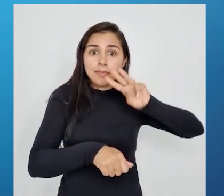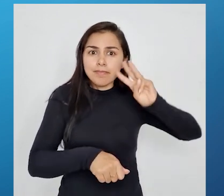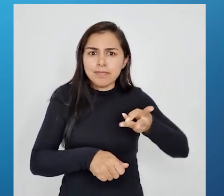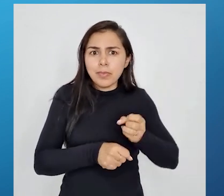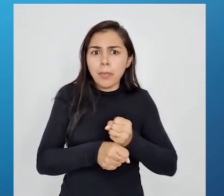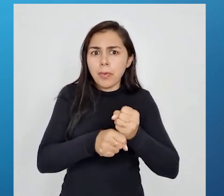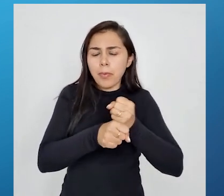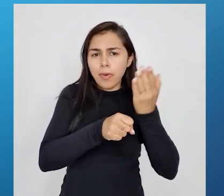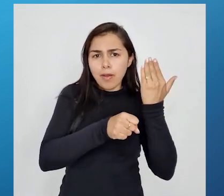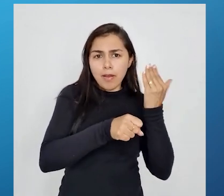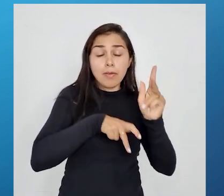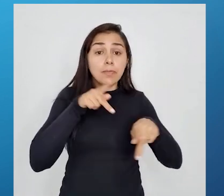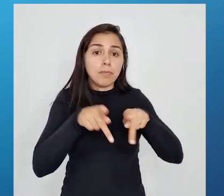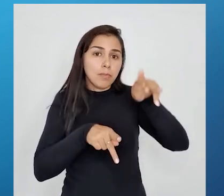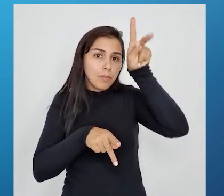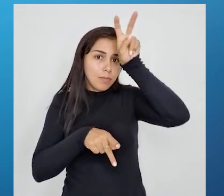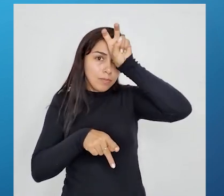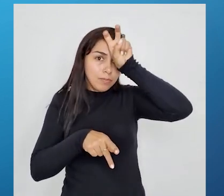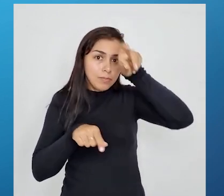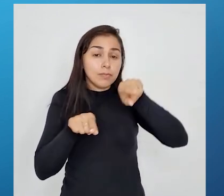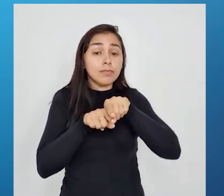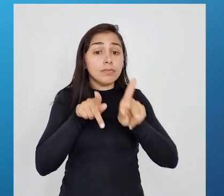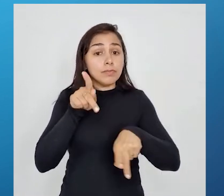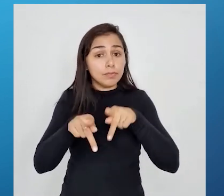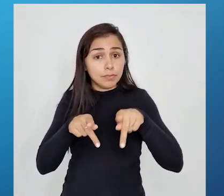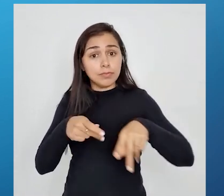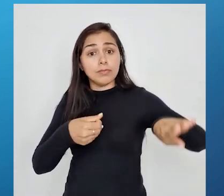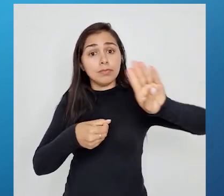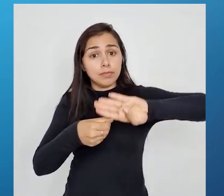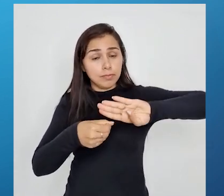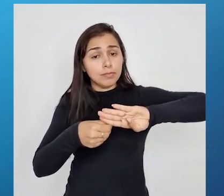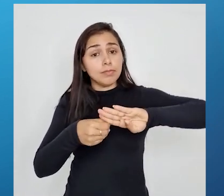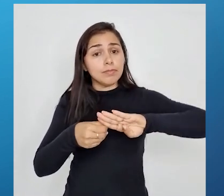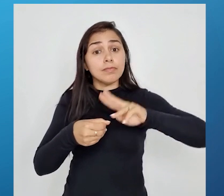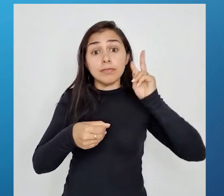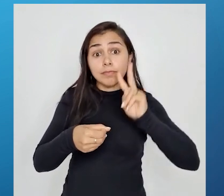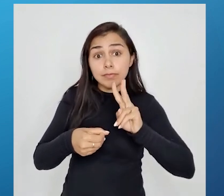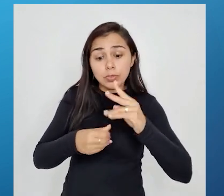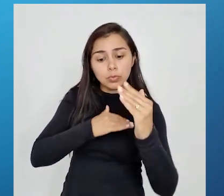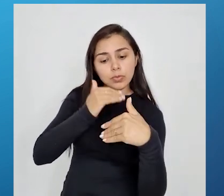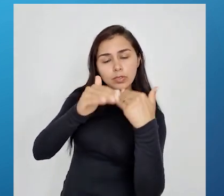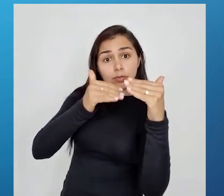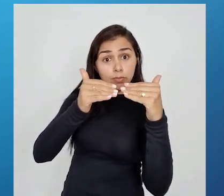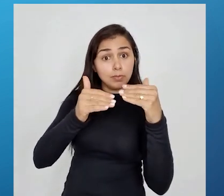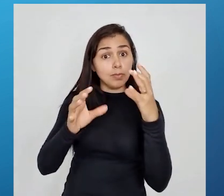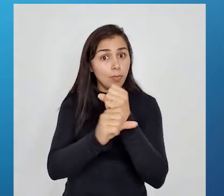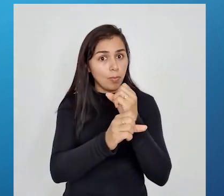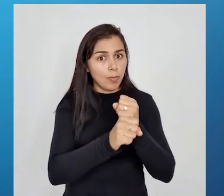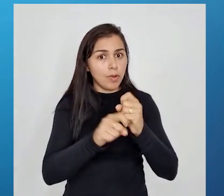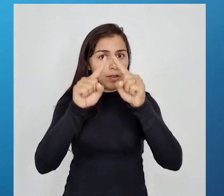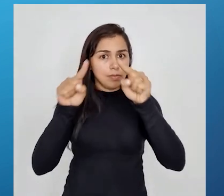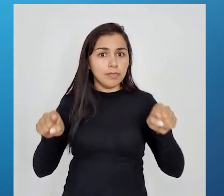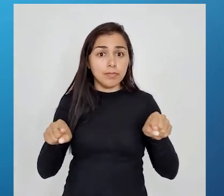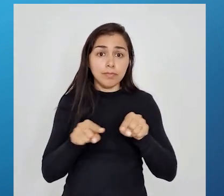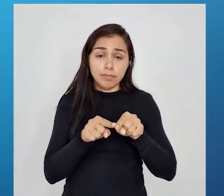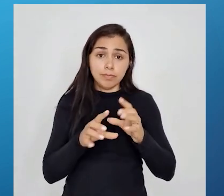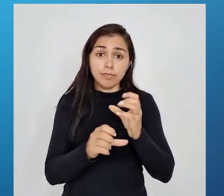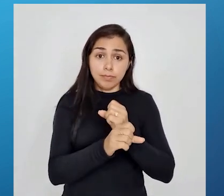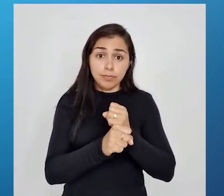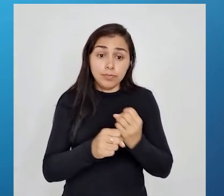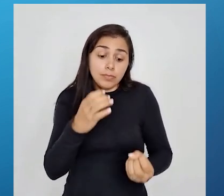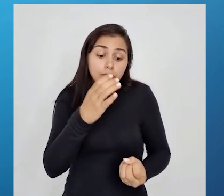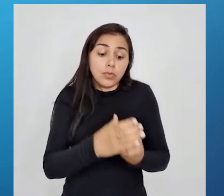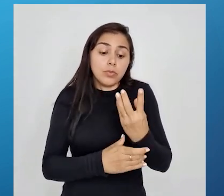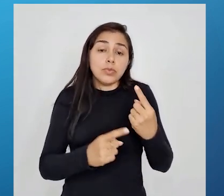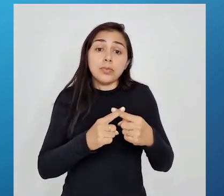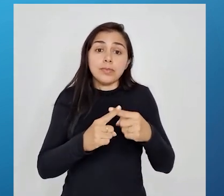os egípcios e os babilônios assistiram ao início do desenvolvimento da trigonometria, que surgiu principalmente